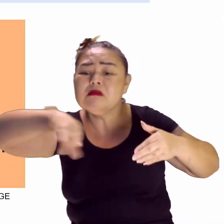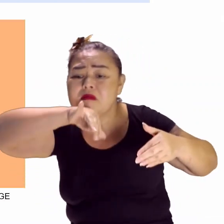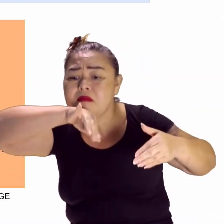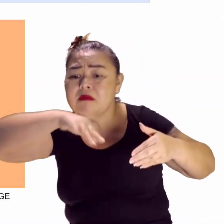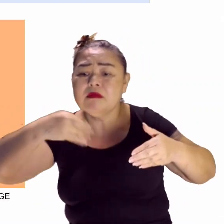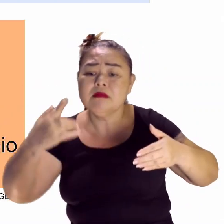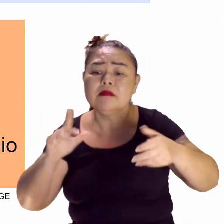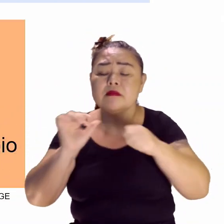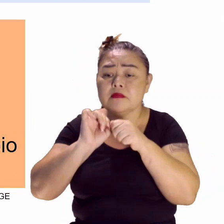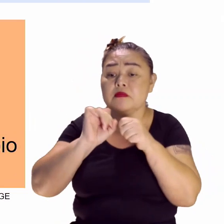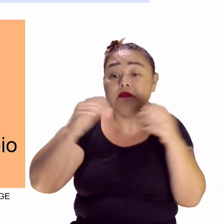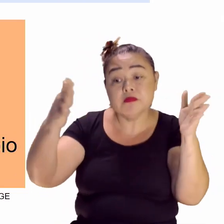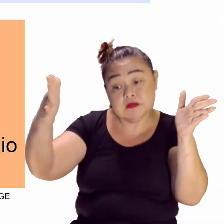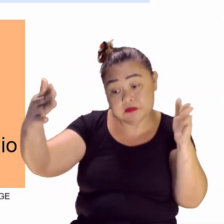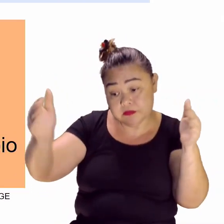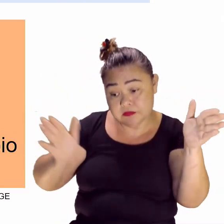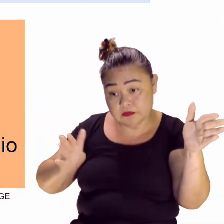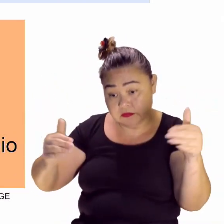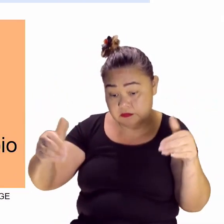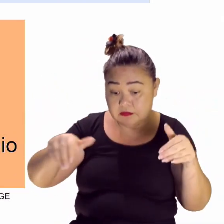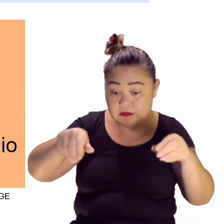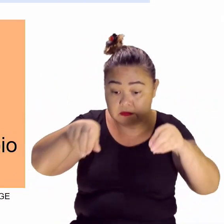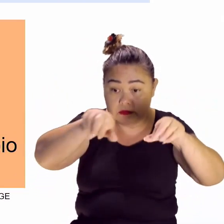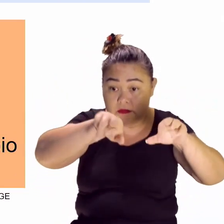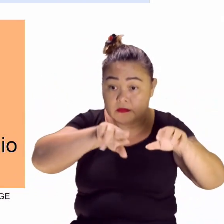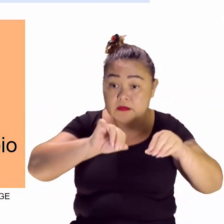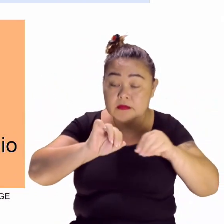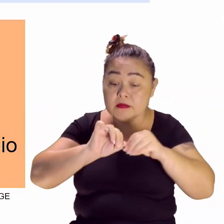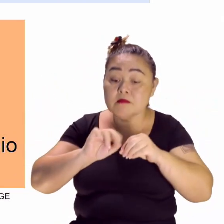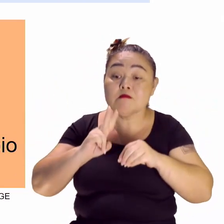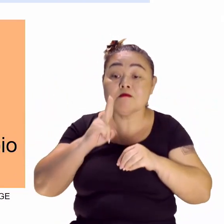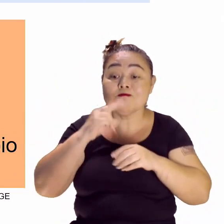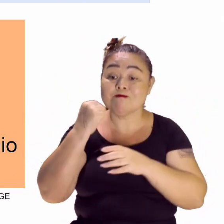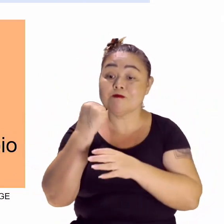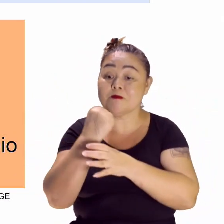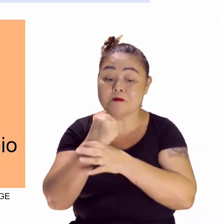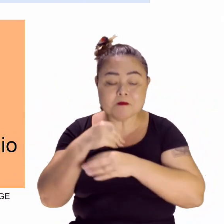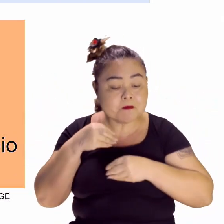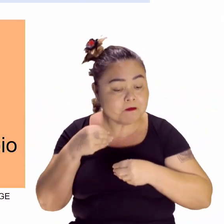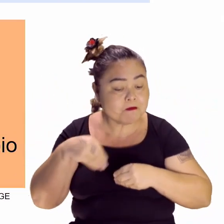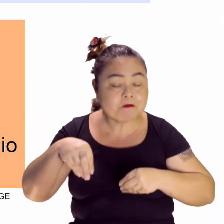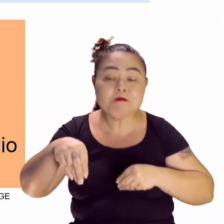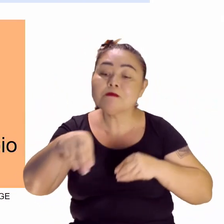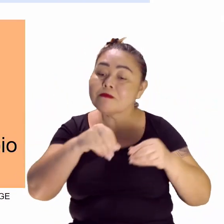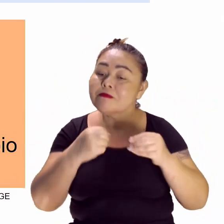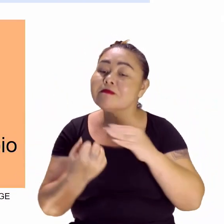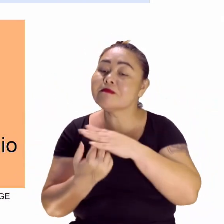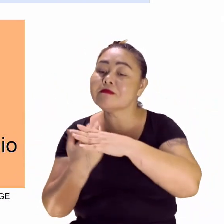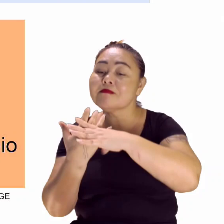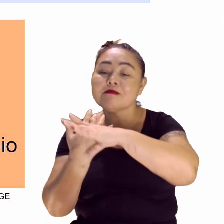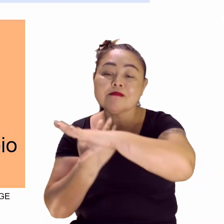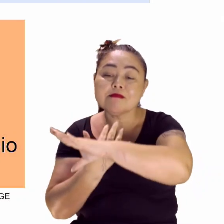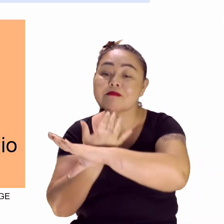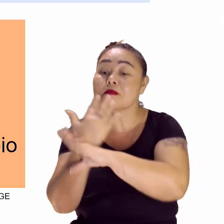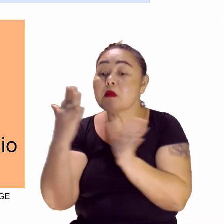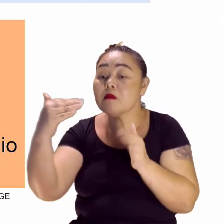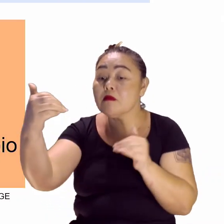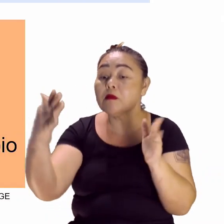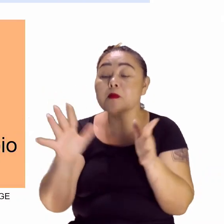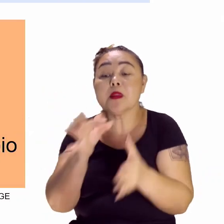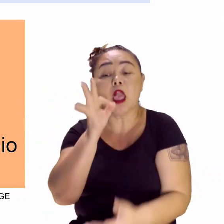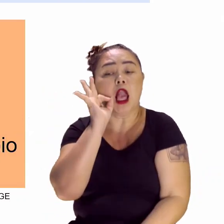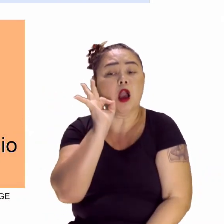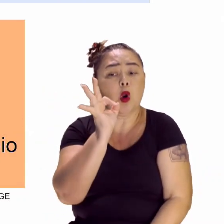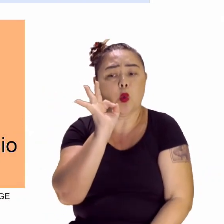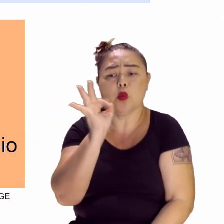ideia é essa realmente diminui a aura a área e garantir o que uma eficiente produtividade numa área menor só que agora é um